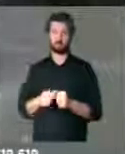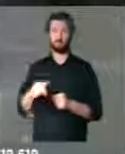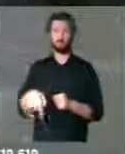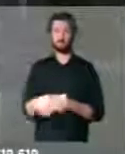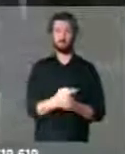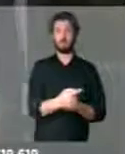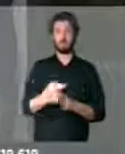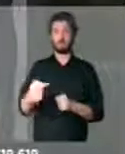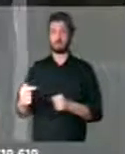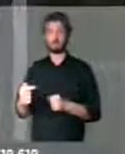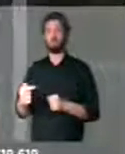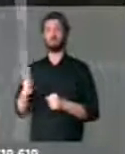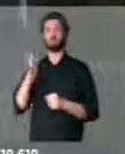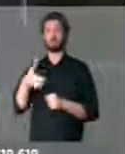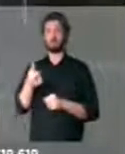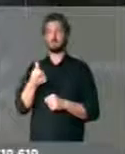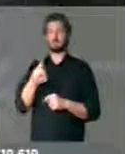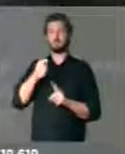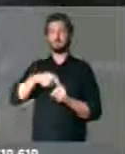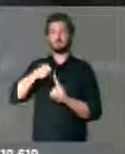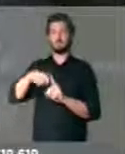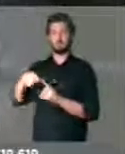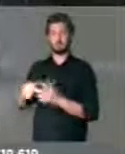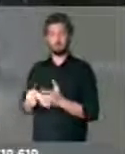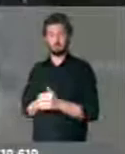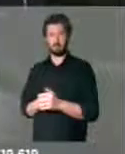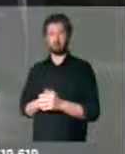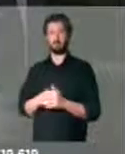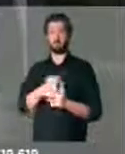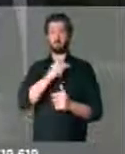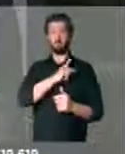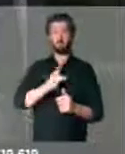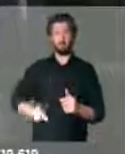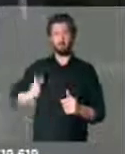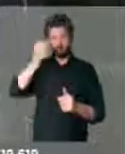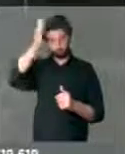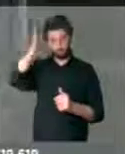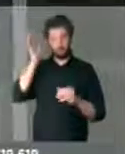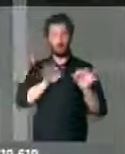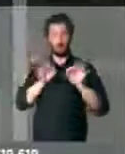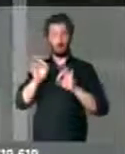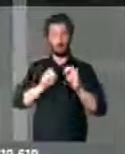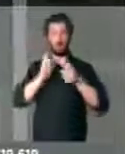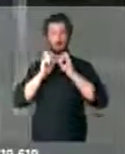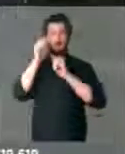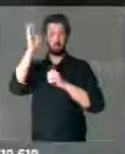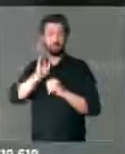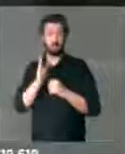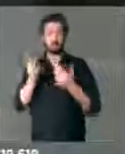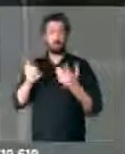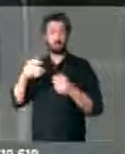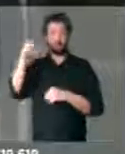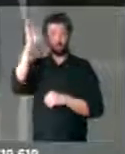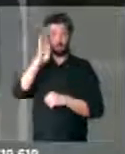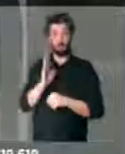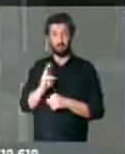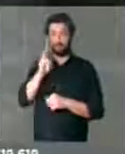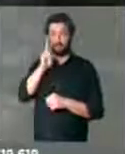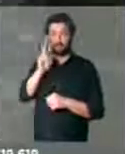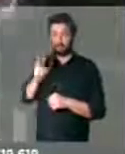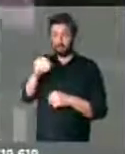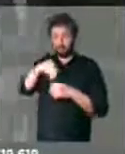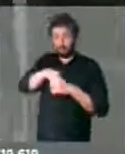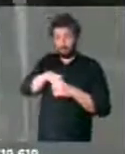semana completamos 6 meses que o presidente Michel Temer comanda os destinos do nosso país, e o país é visto